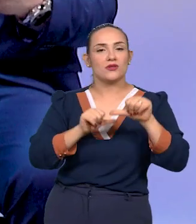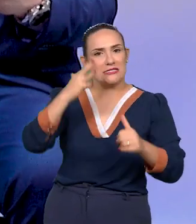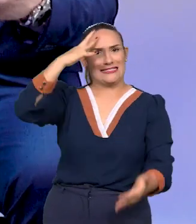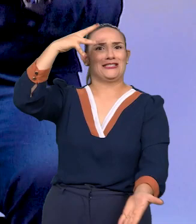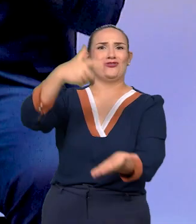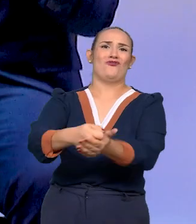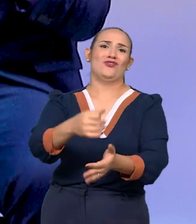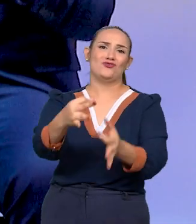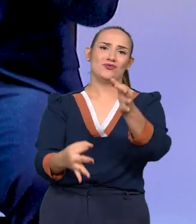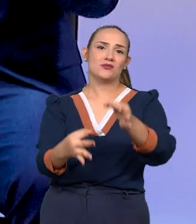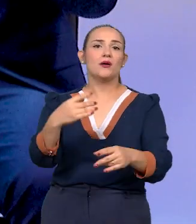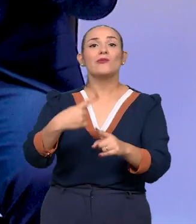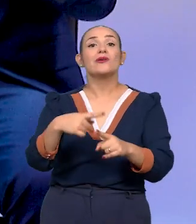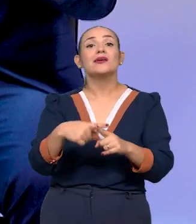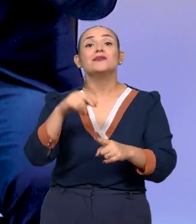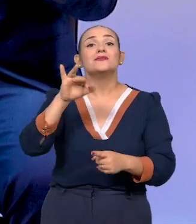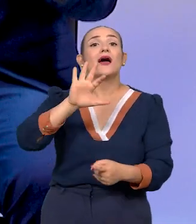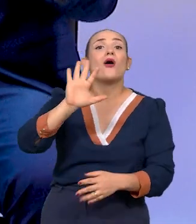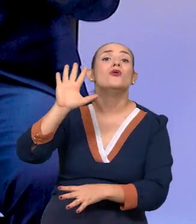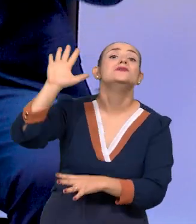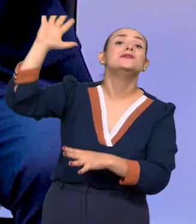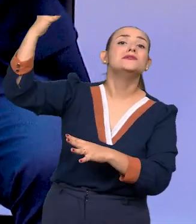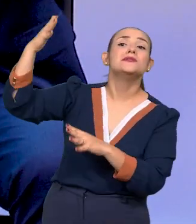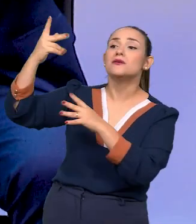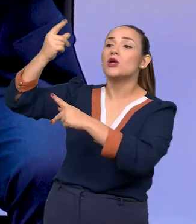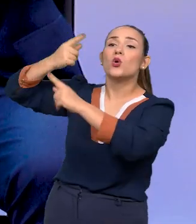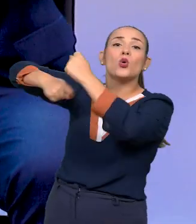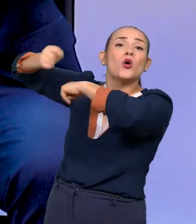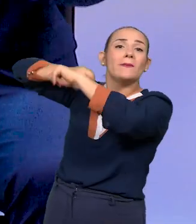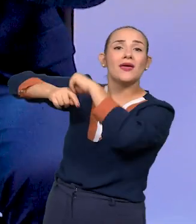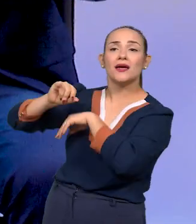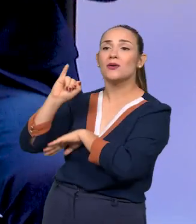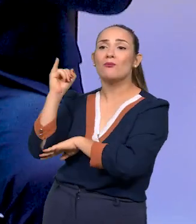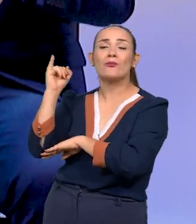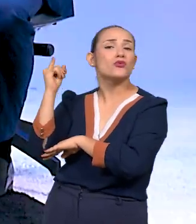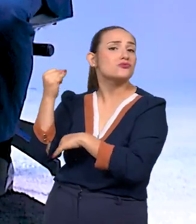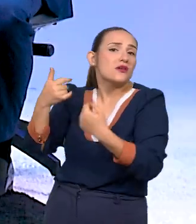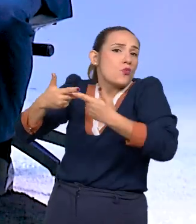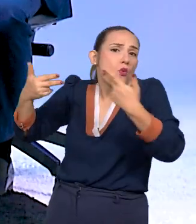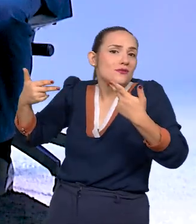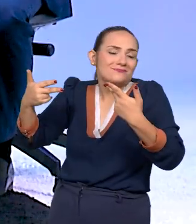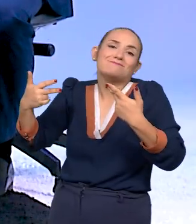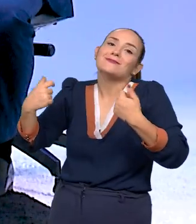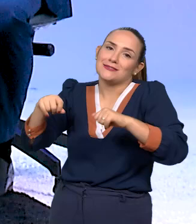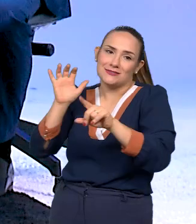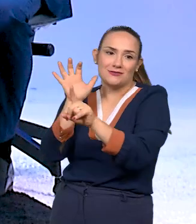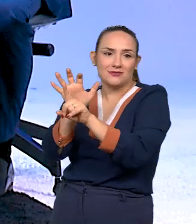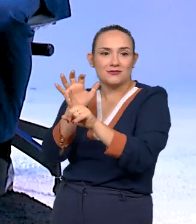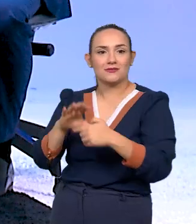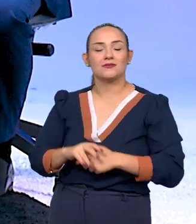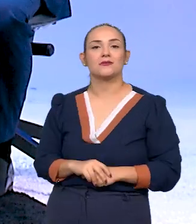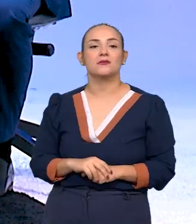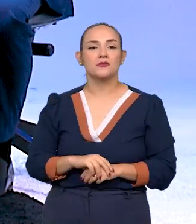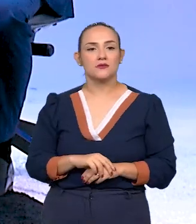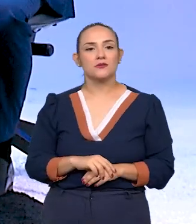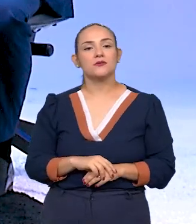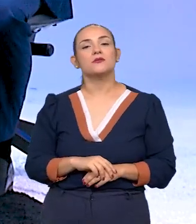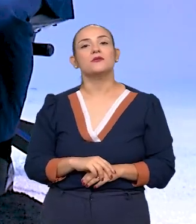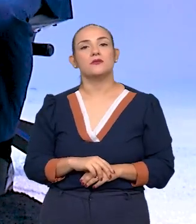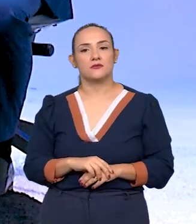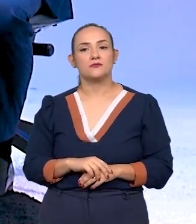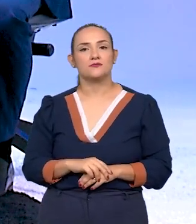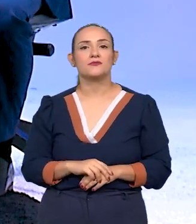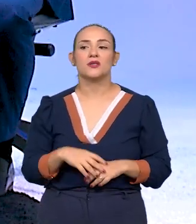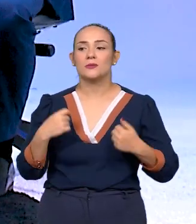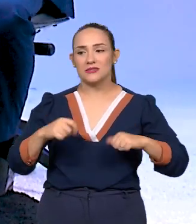que haja uma mudança de situação fática ou jurídica, como já ocorreu. Vamos dar um exemplo, Paulo, para ficar um